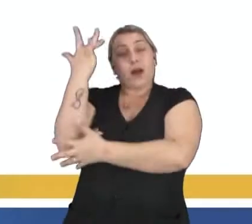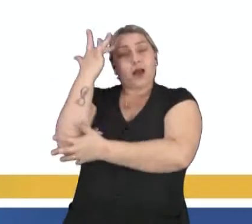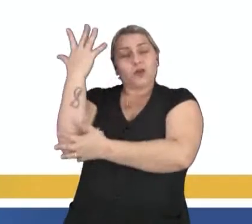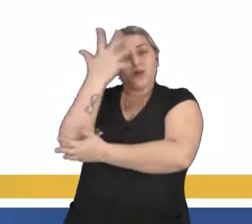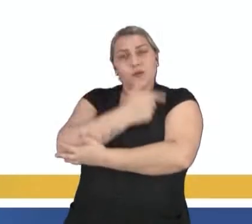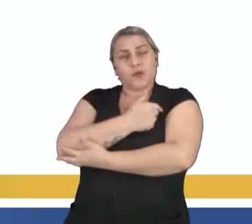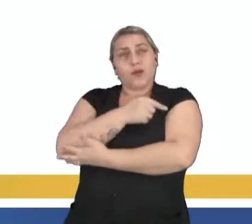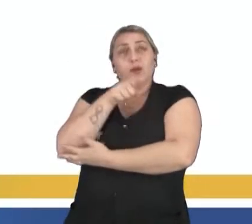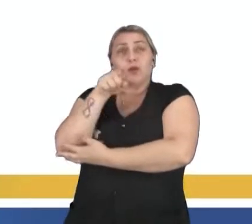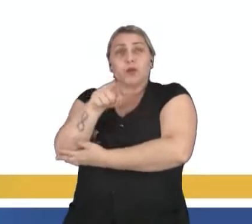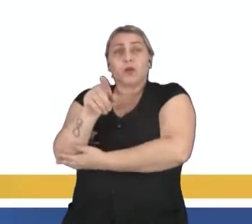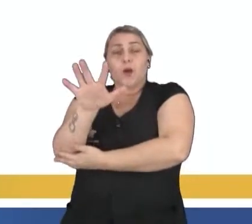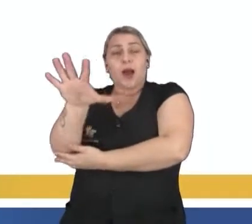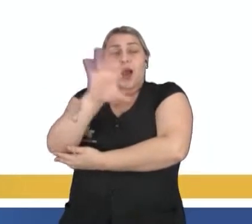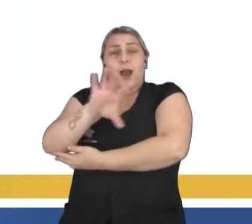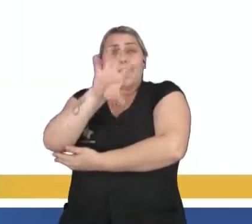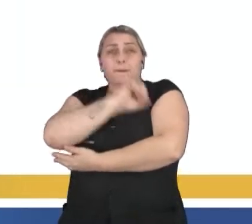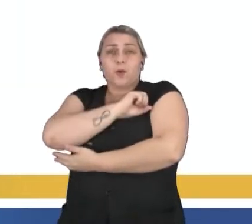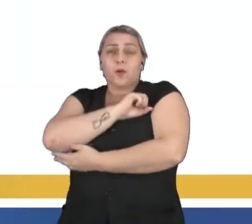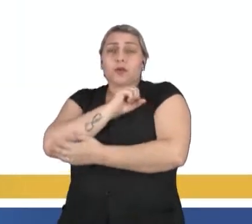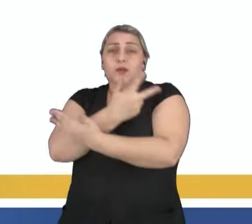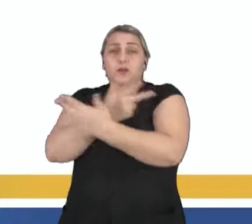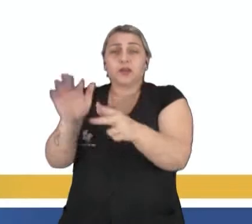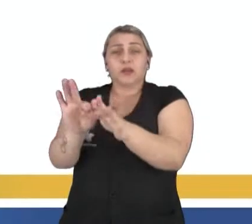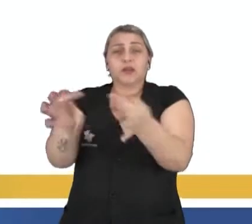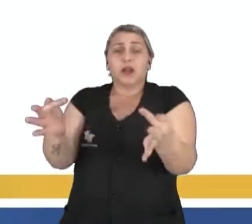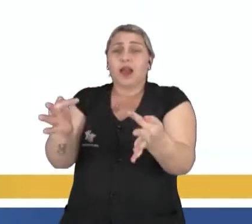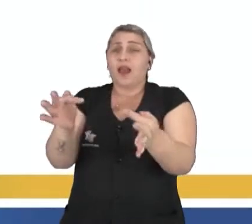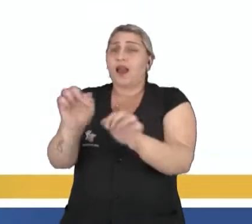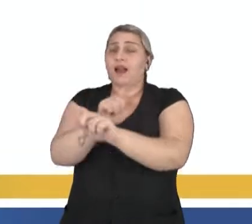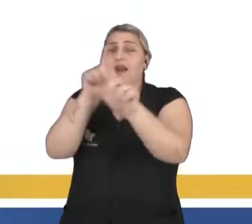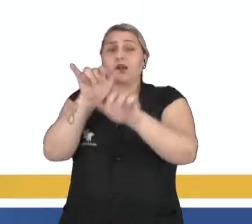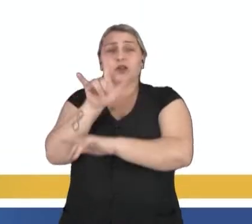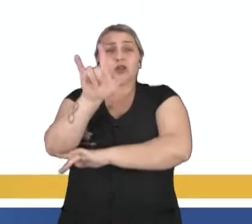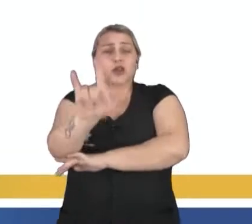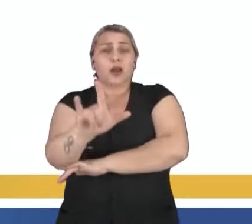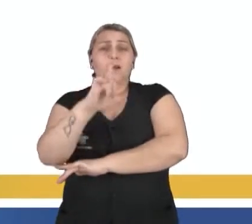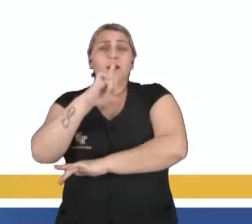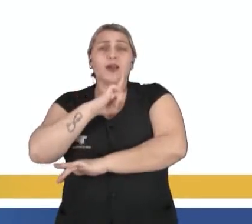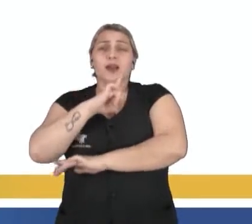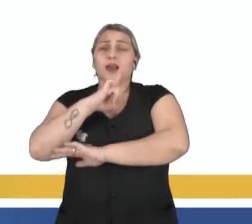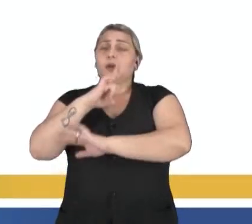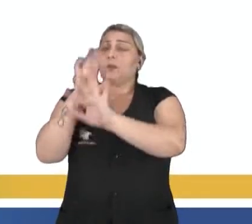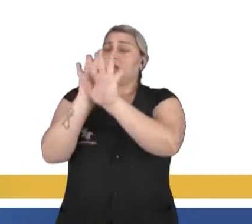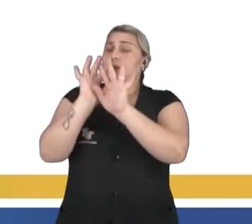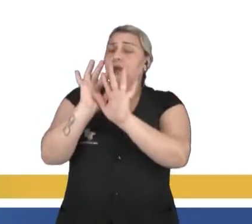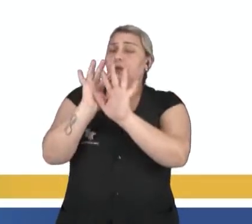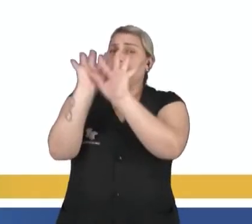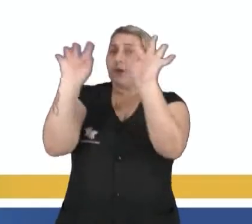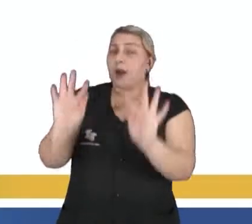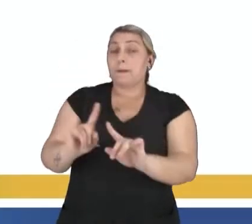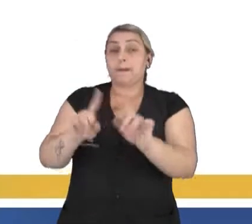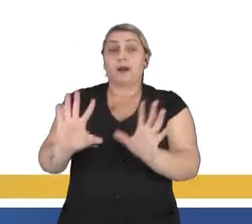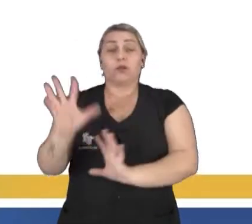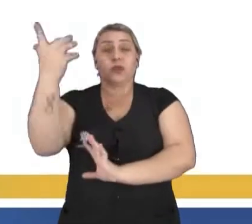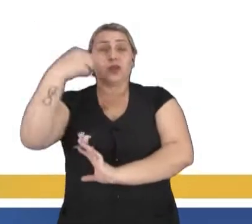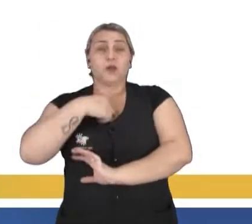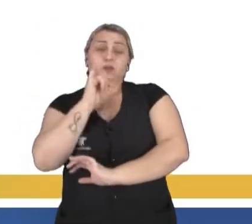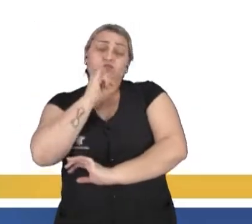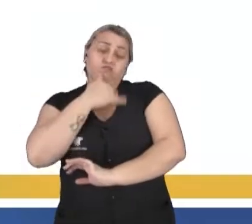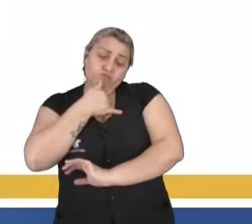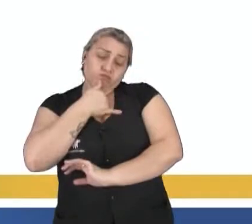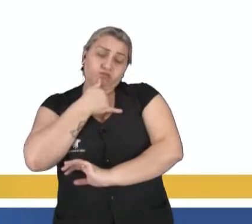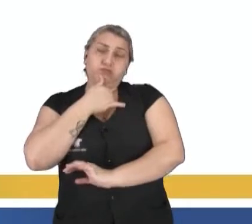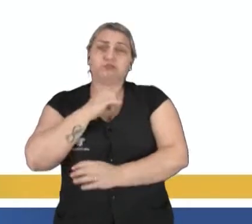ti bendigo o amor das coisas simples. É claro que te amo e tenho tudo para ser feliz, mas acontece que eu sou